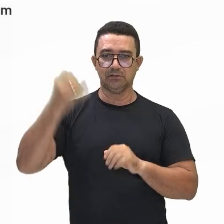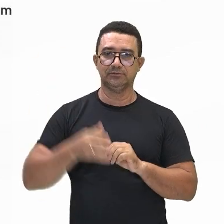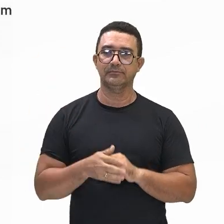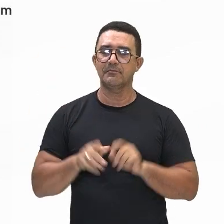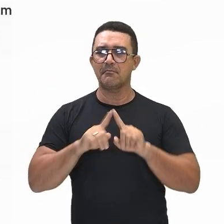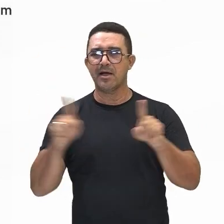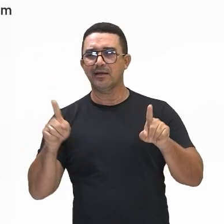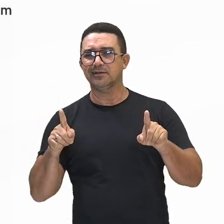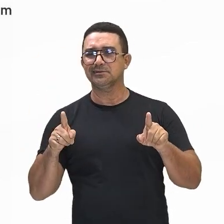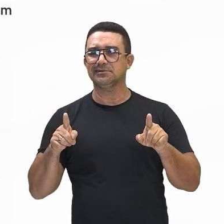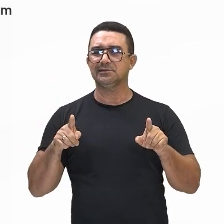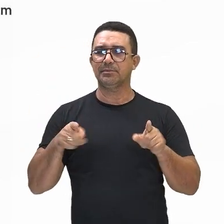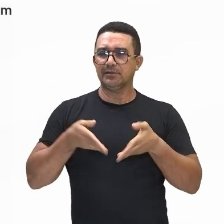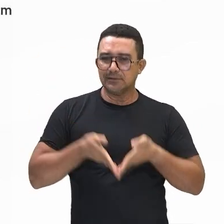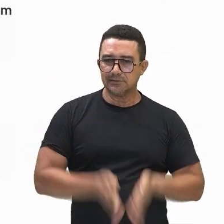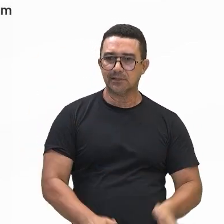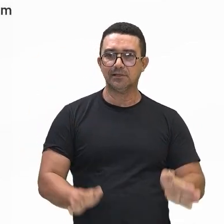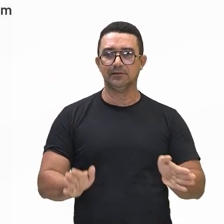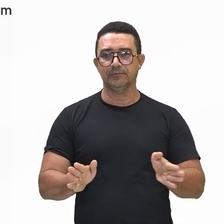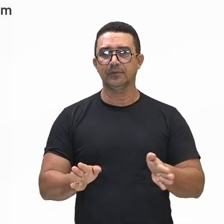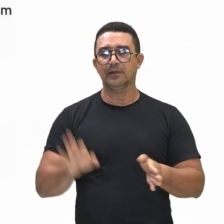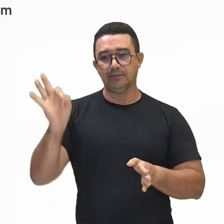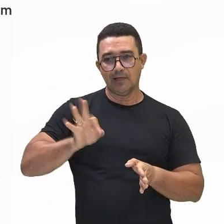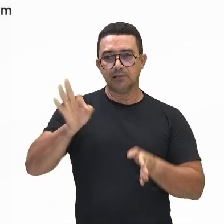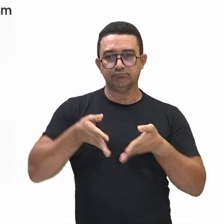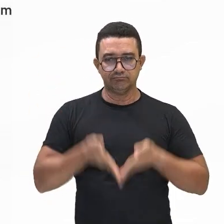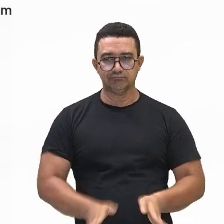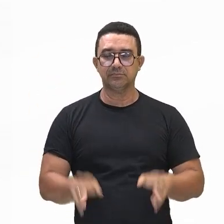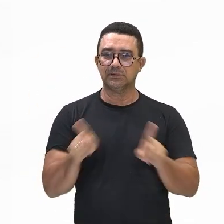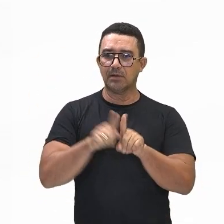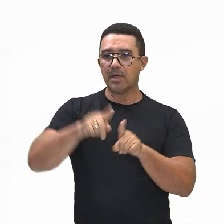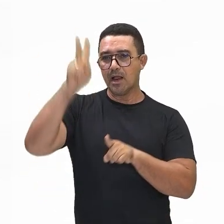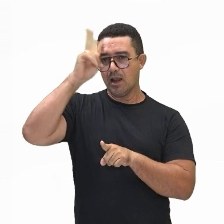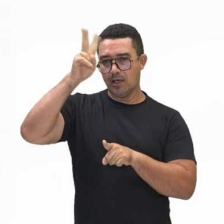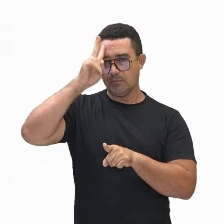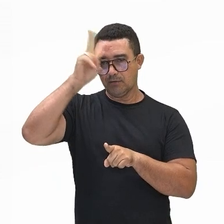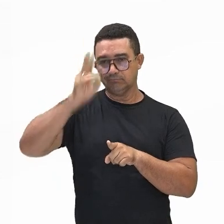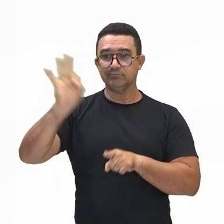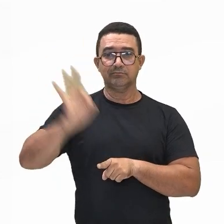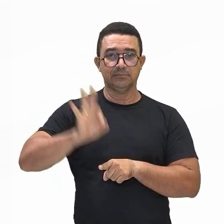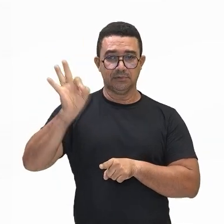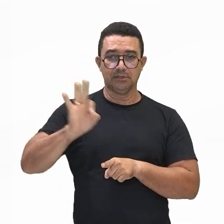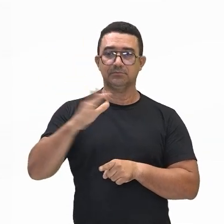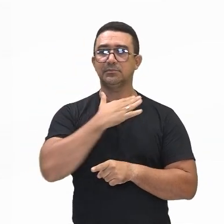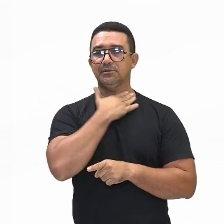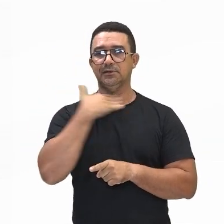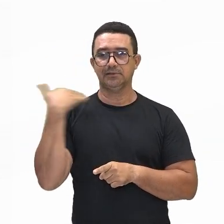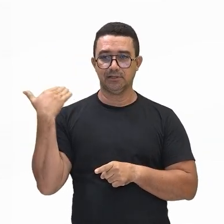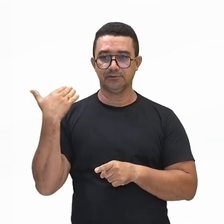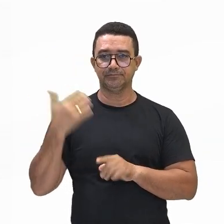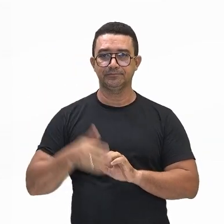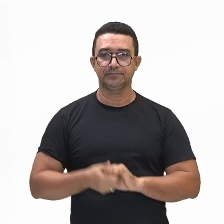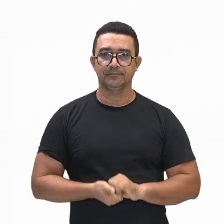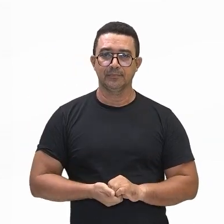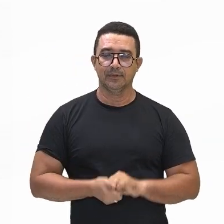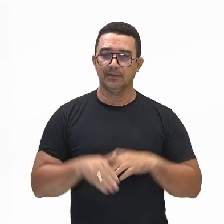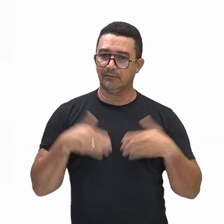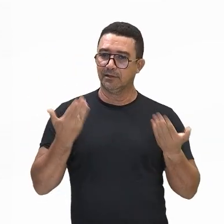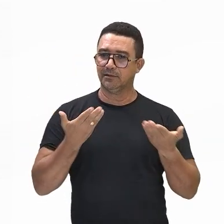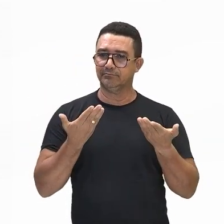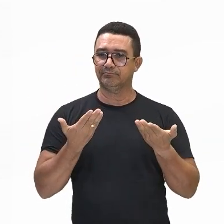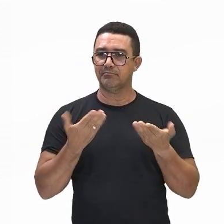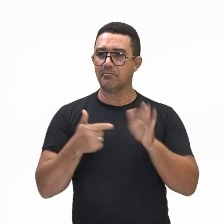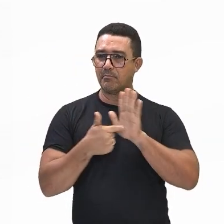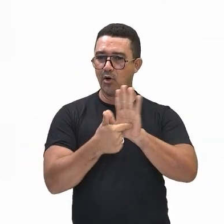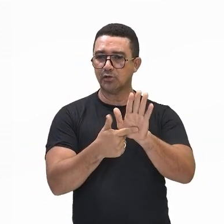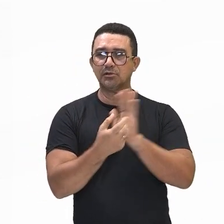fecundidade, da taxa de natalidade, também vamos relembrar sobre a taxa de mortalidade, que infelizmente vai se referir ali